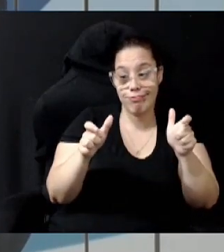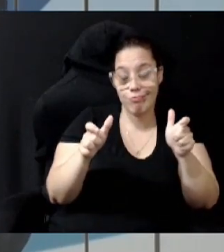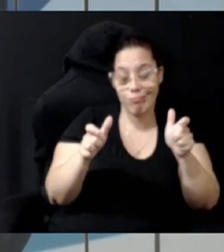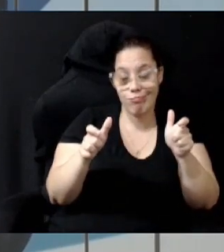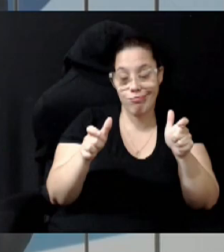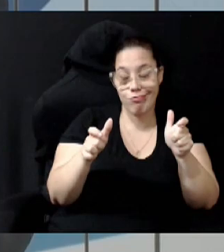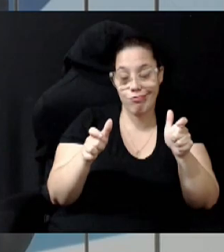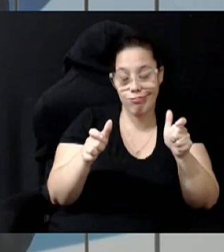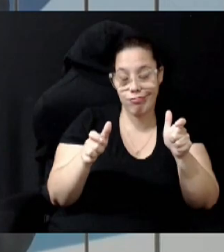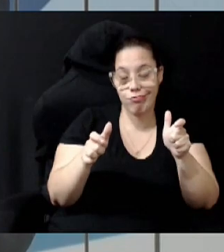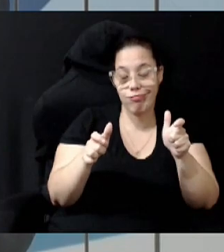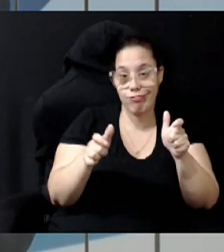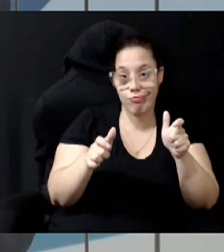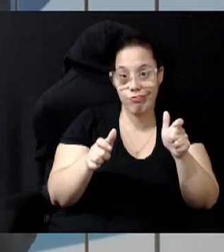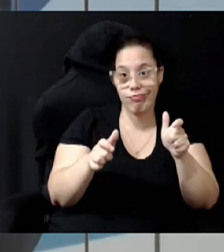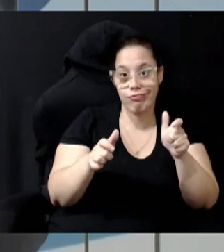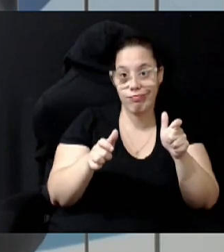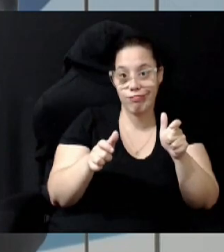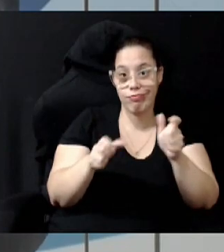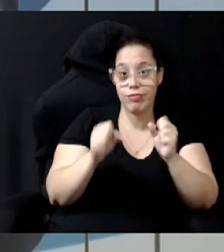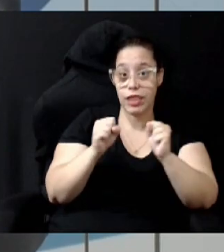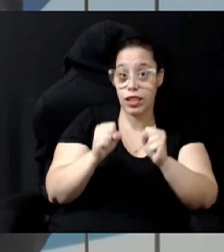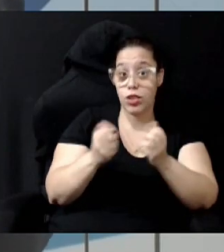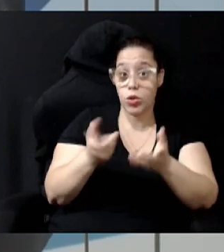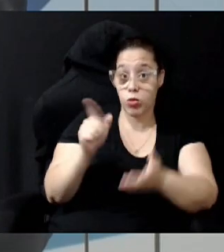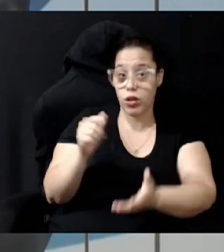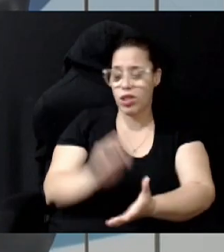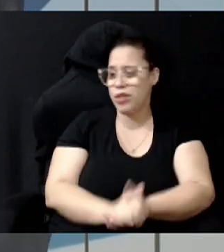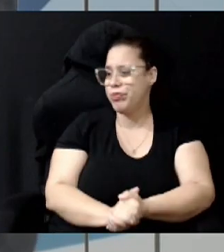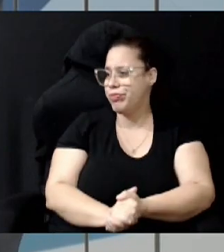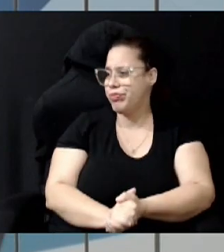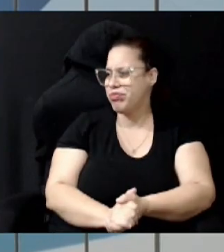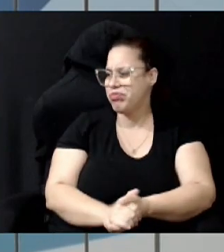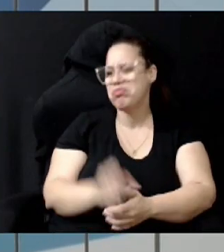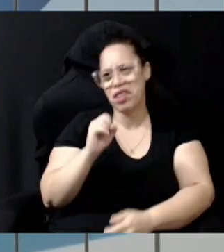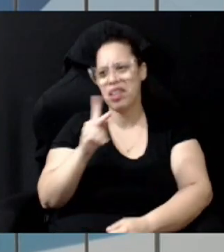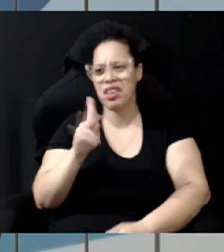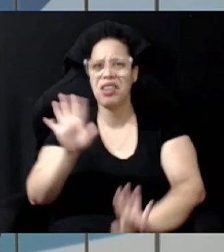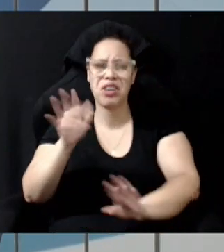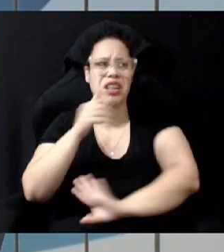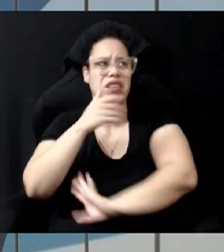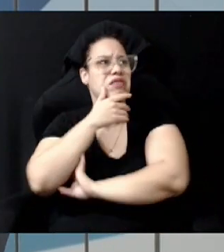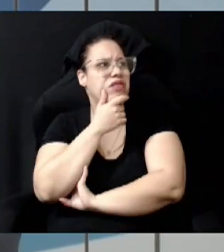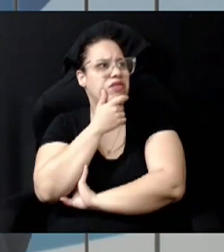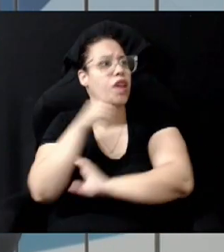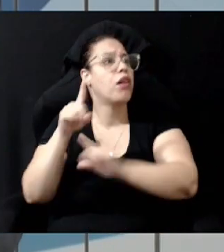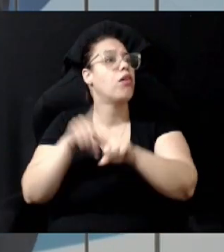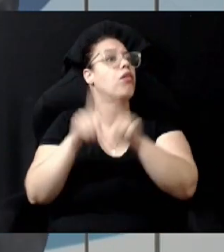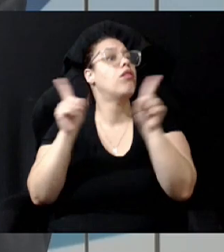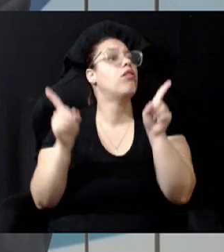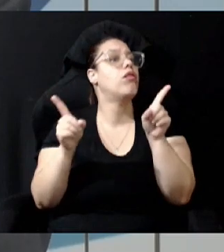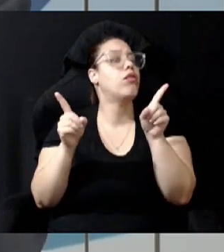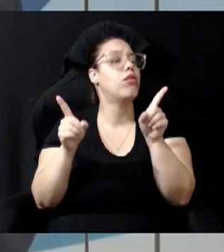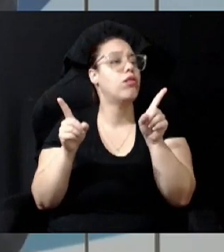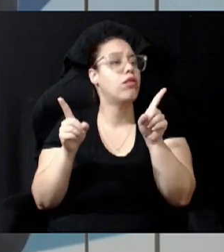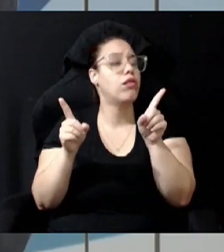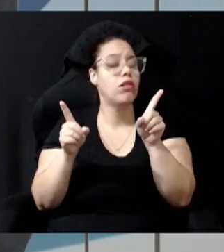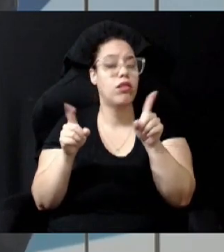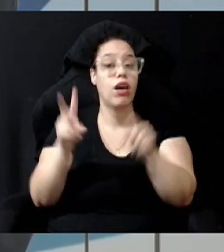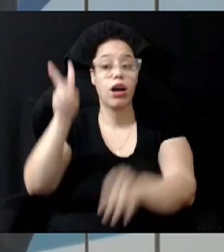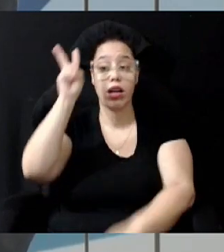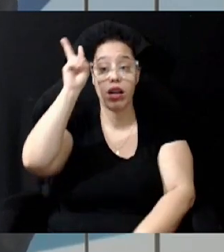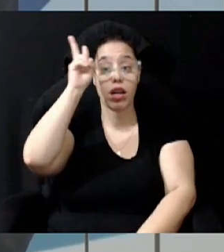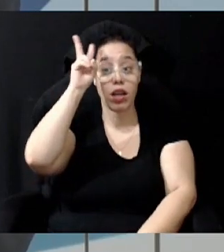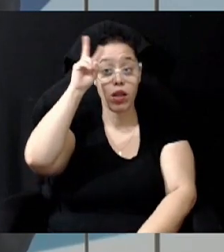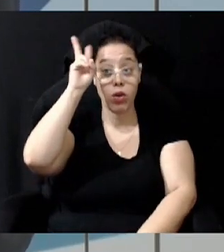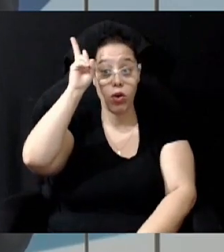desse poder. Né? Até aí tudo bem. Mas daí a história, né? A